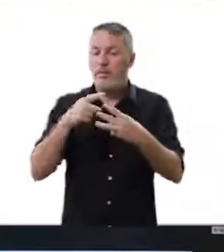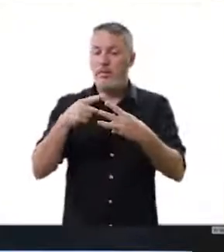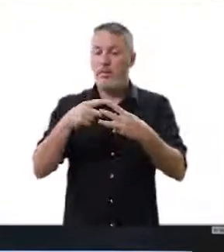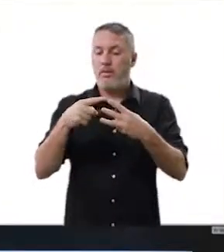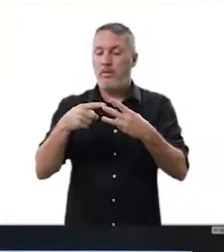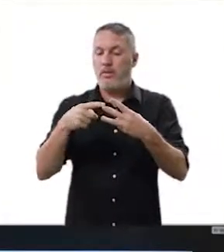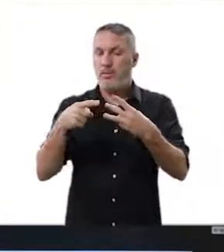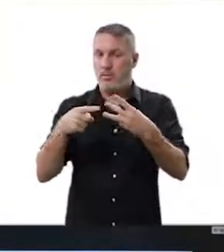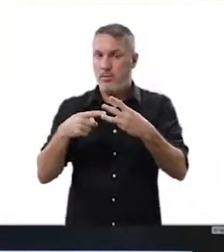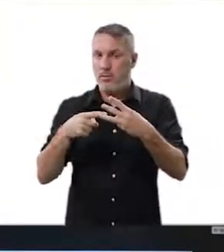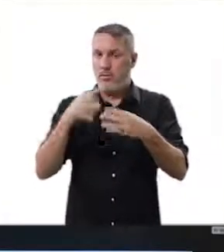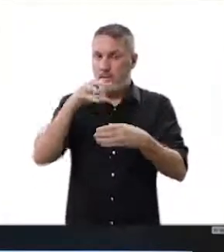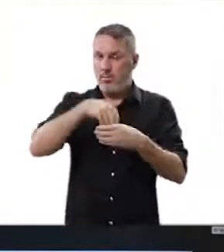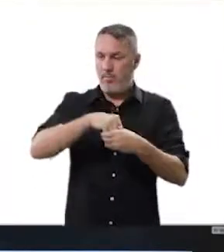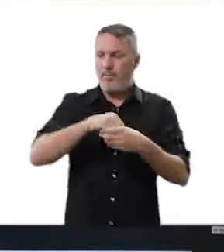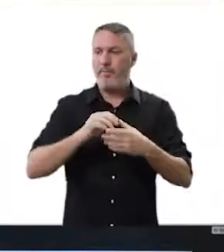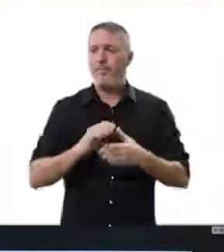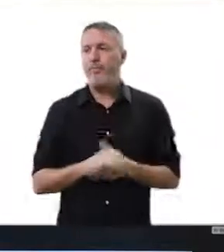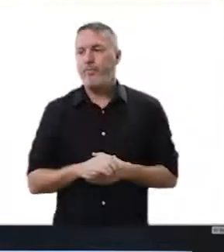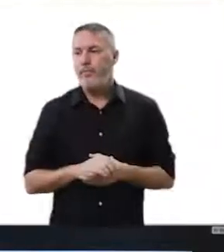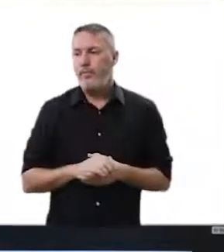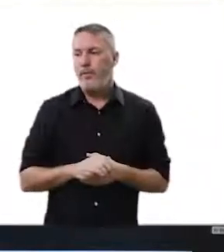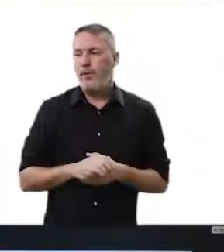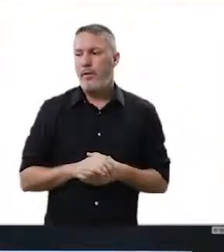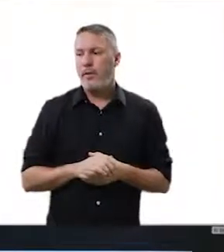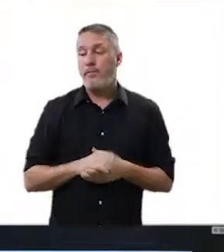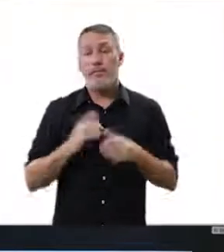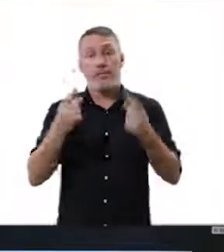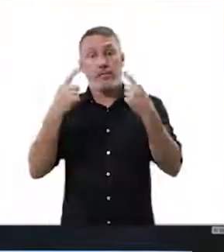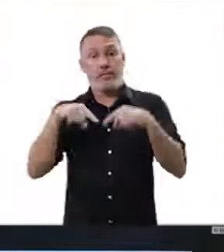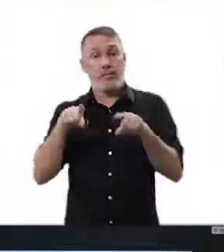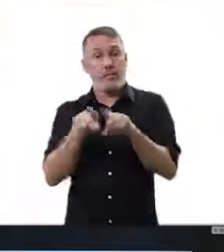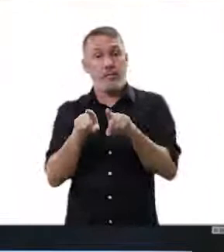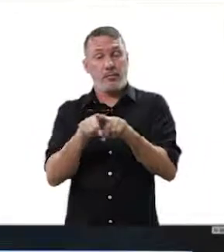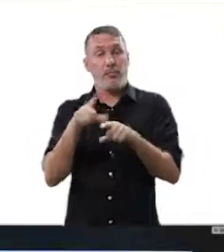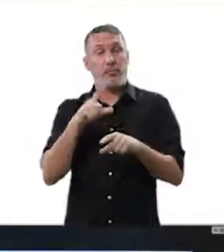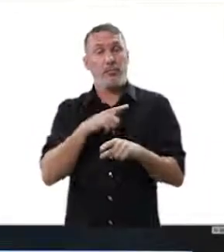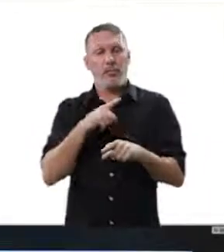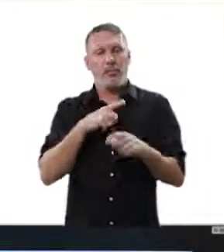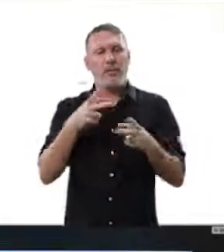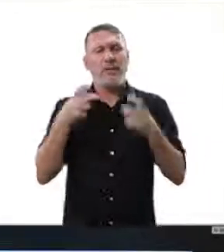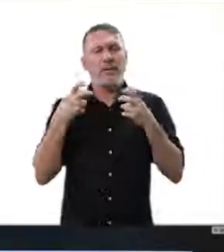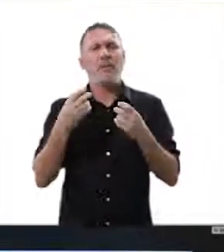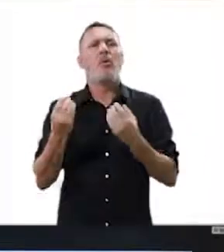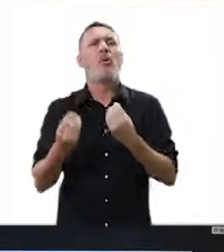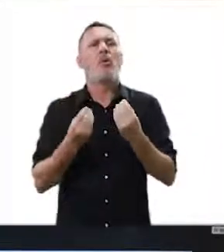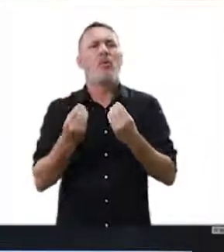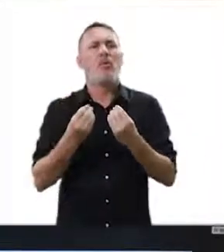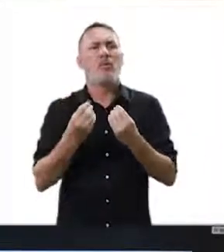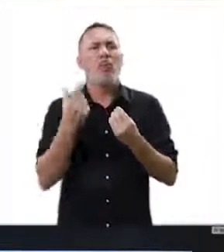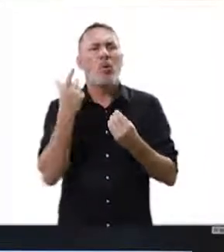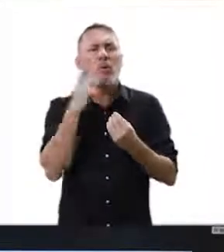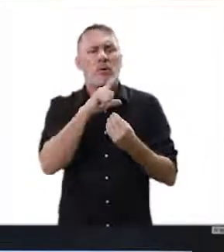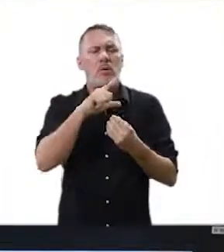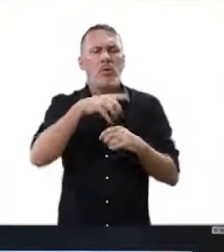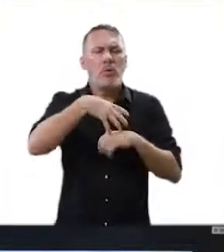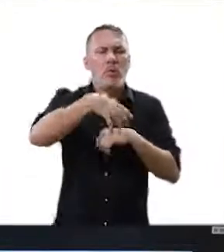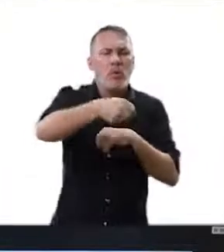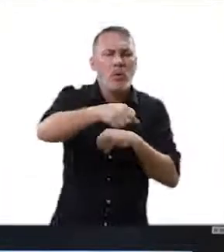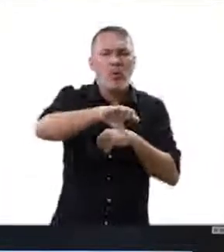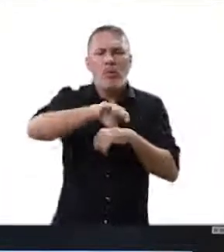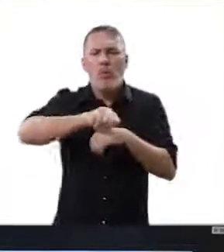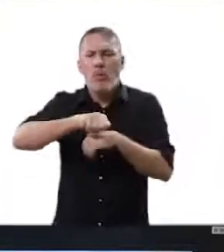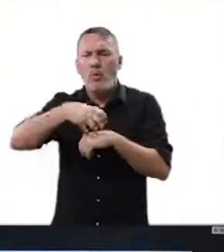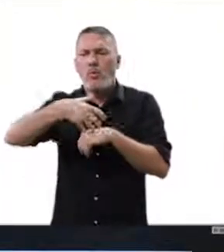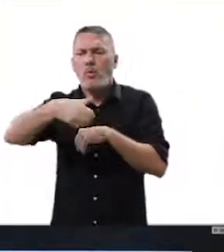O primeiro, a gente vai chamar de difusão simples. O segundo, de difusão facilitada. E